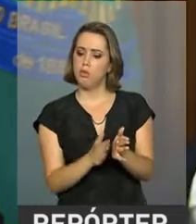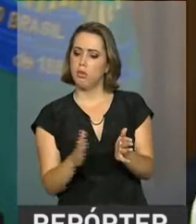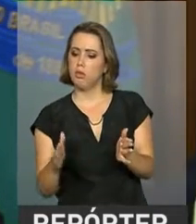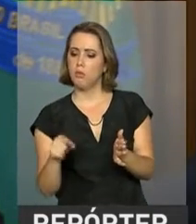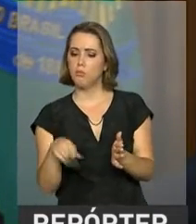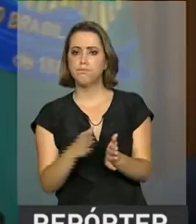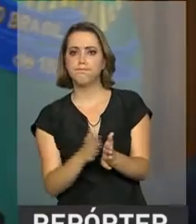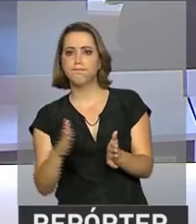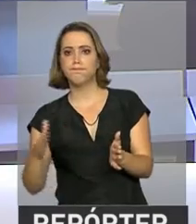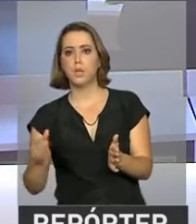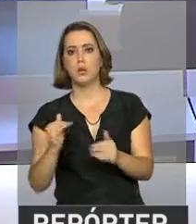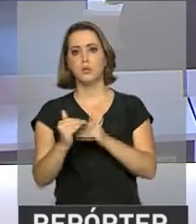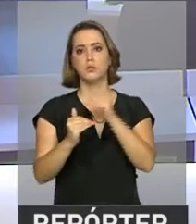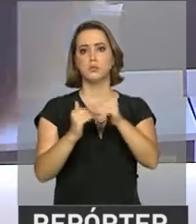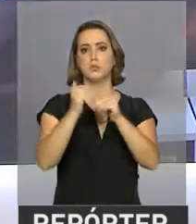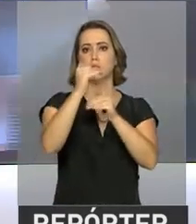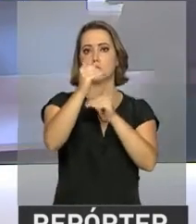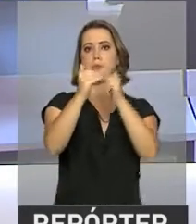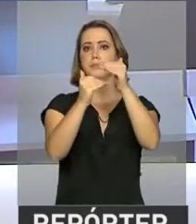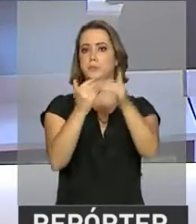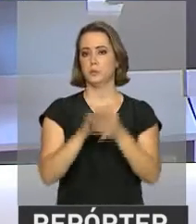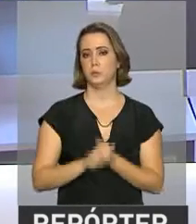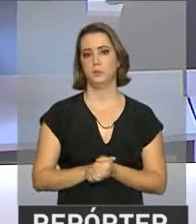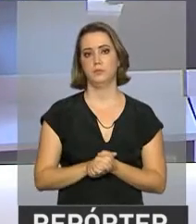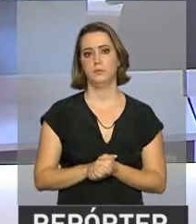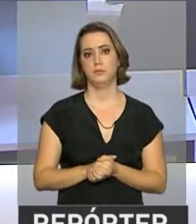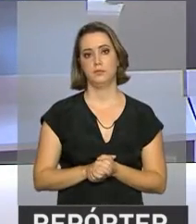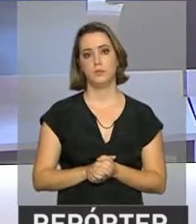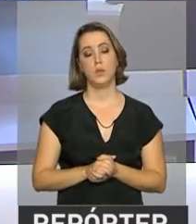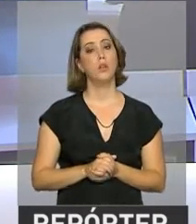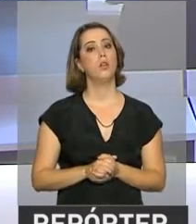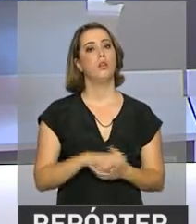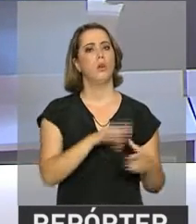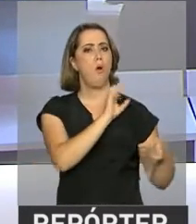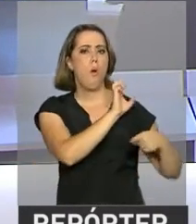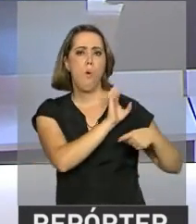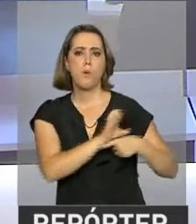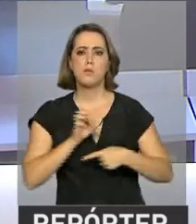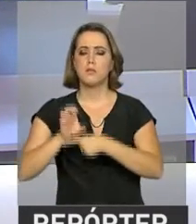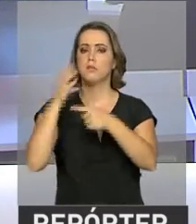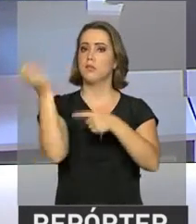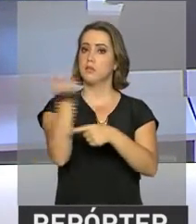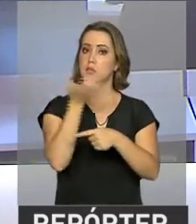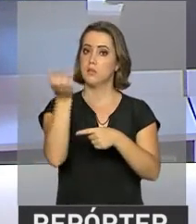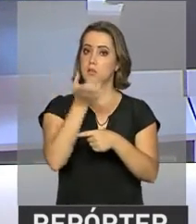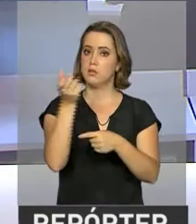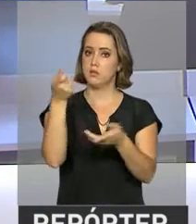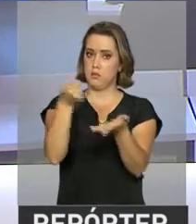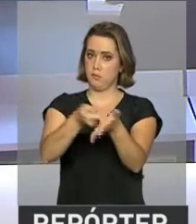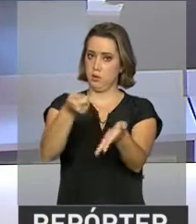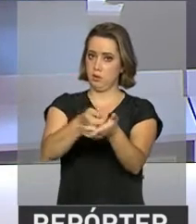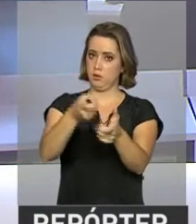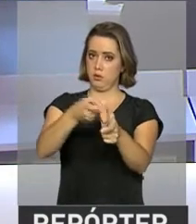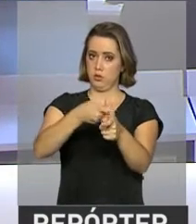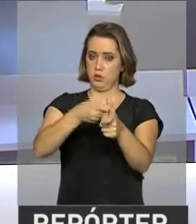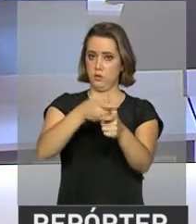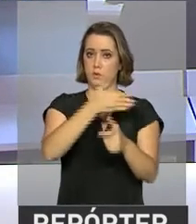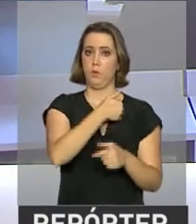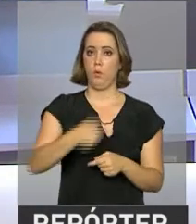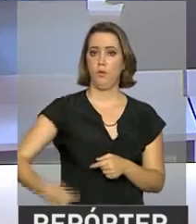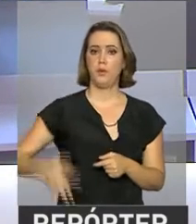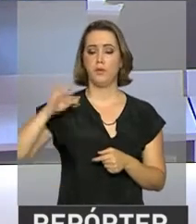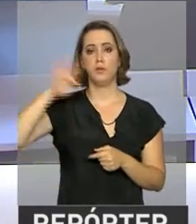de crescimento e os estados que quiserem renegociar dívidas com a união vou ter que adotar uma série de medidas